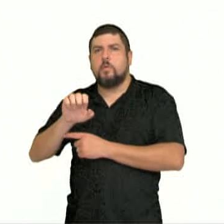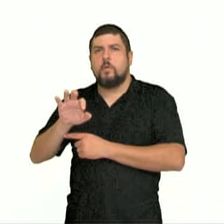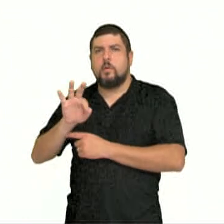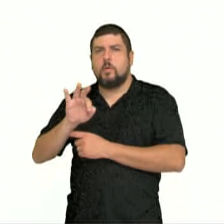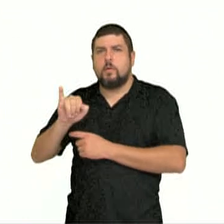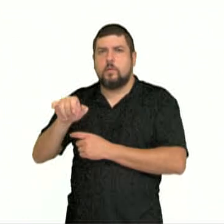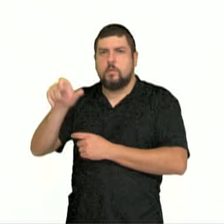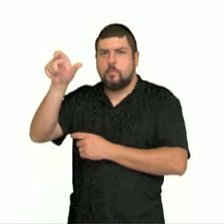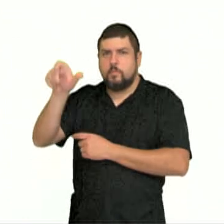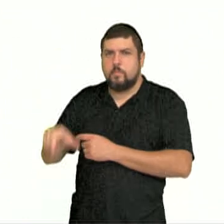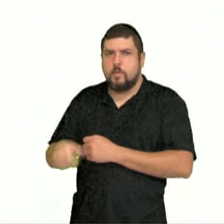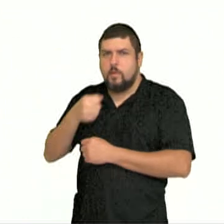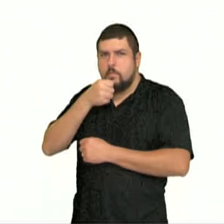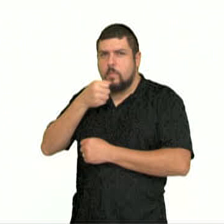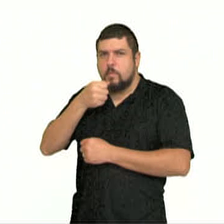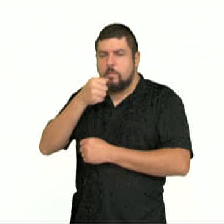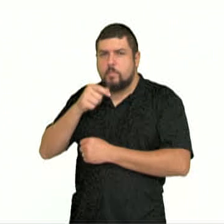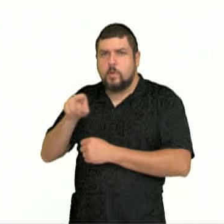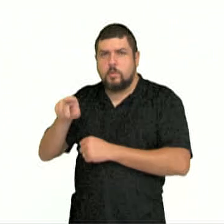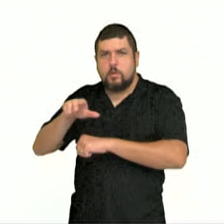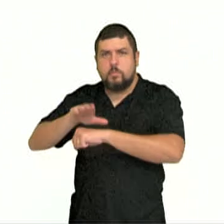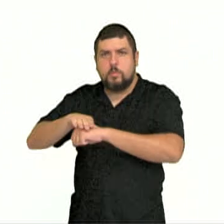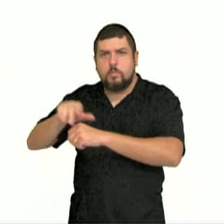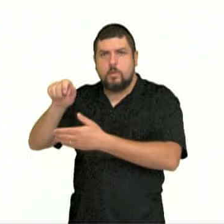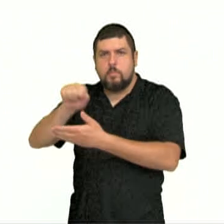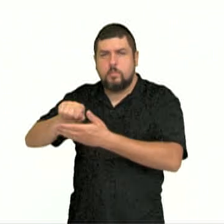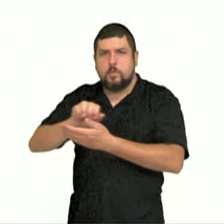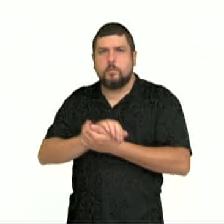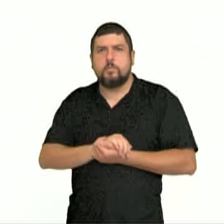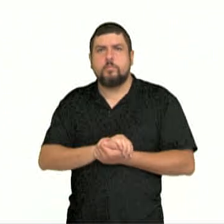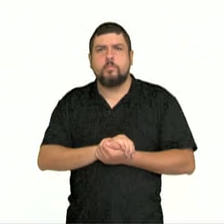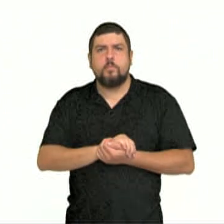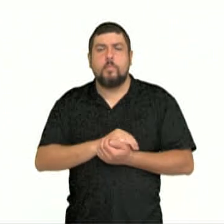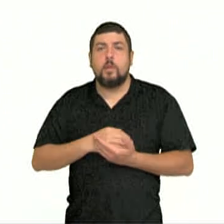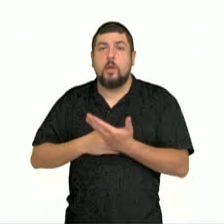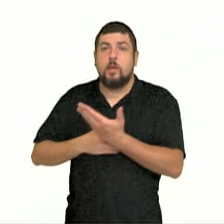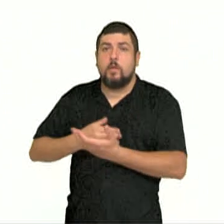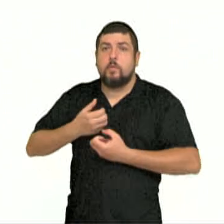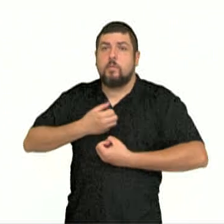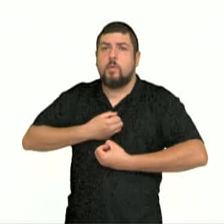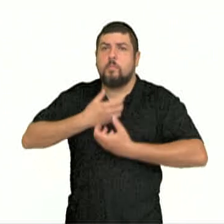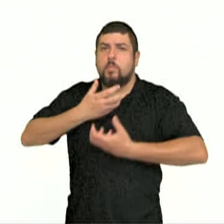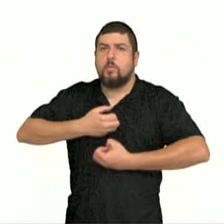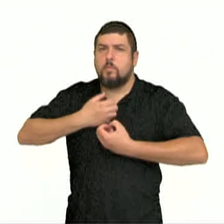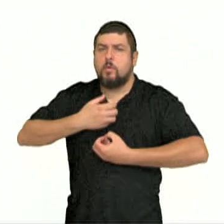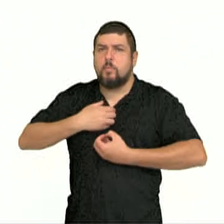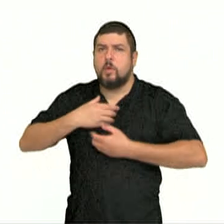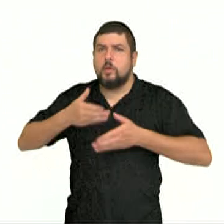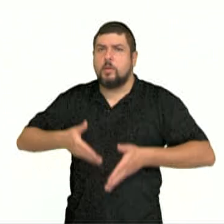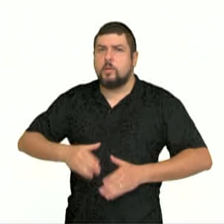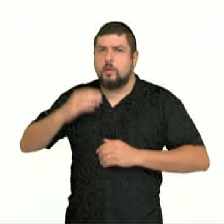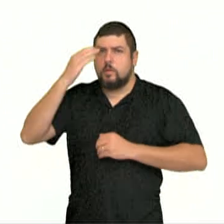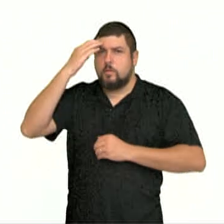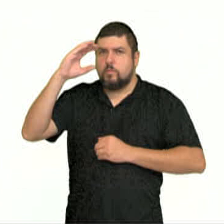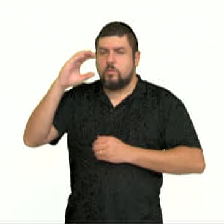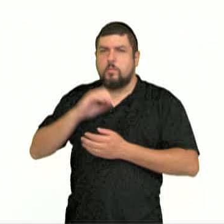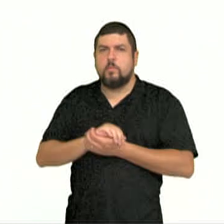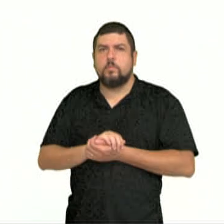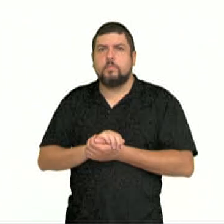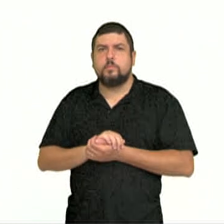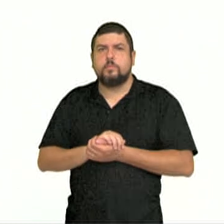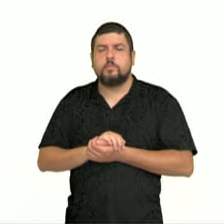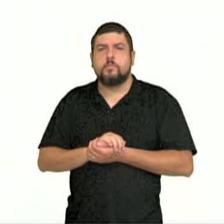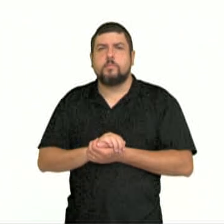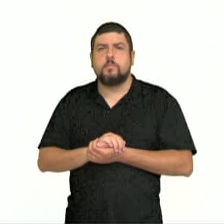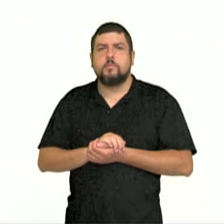13 de fevereiro de 2020, by José Nunes. Álvaro Posselt é poeta curitibano. Como você começa seu dia? Nós já havíamos lido,